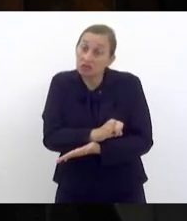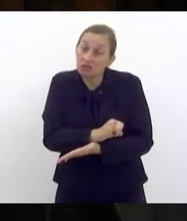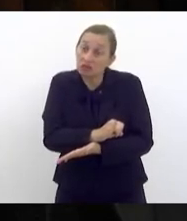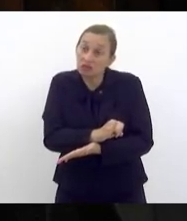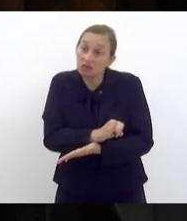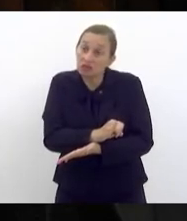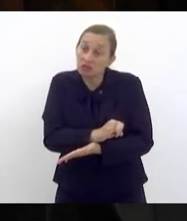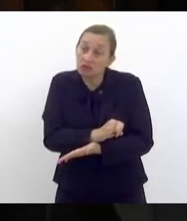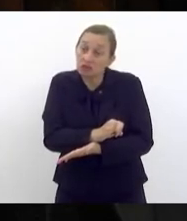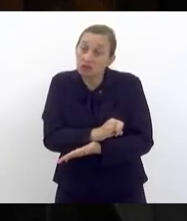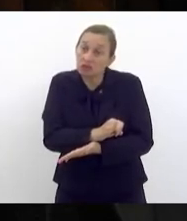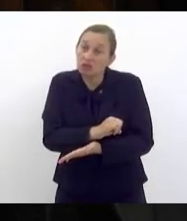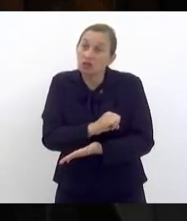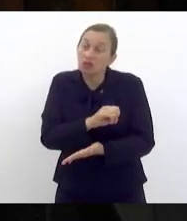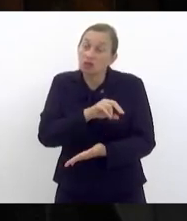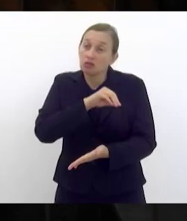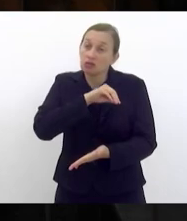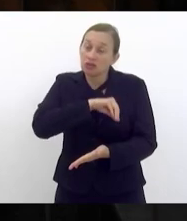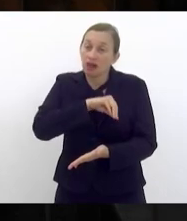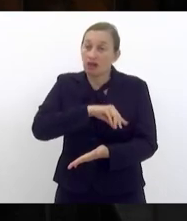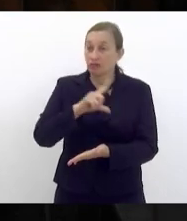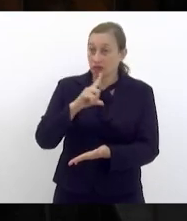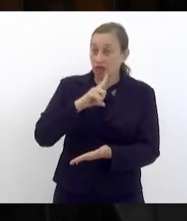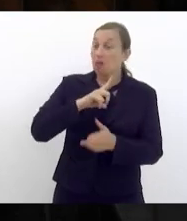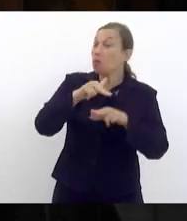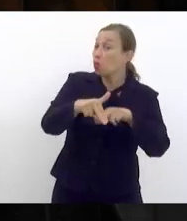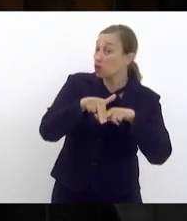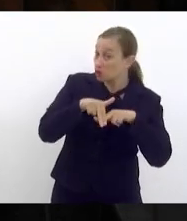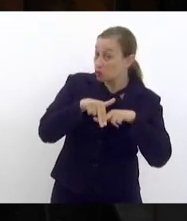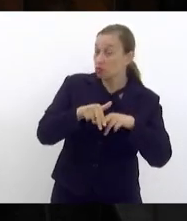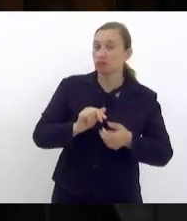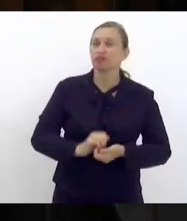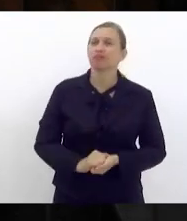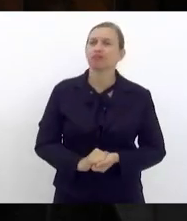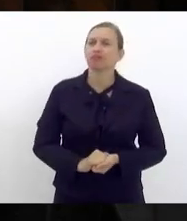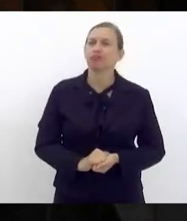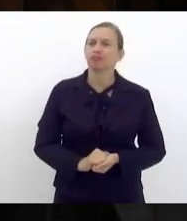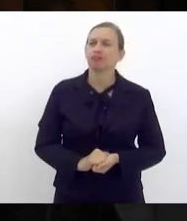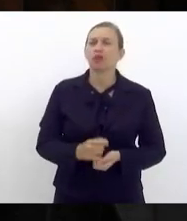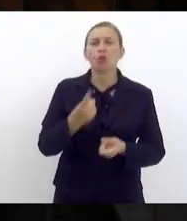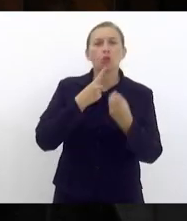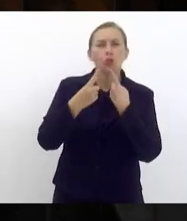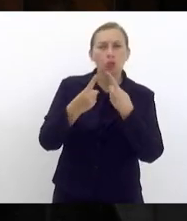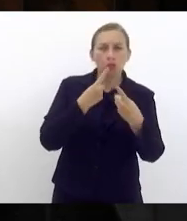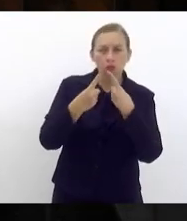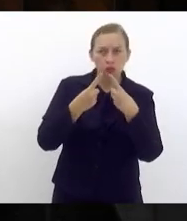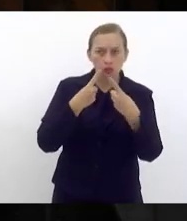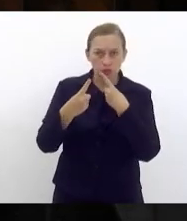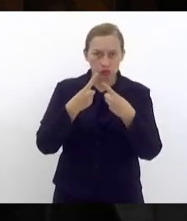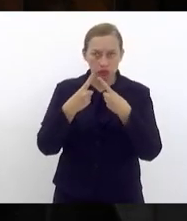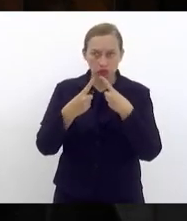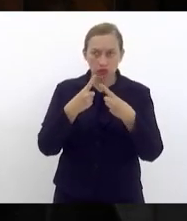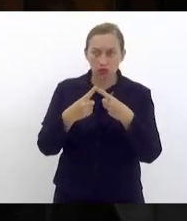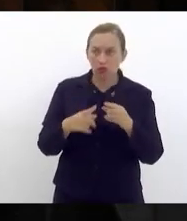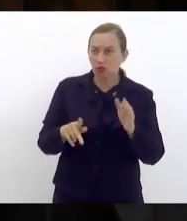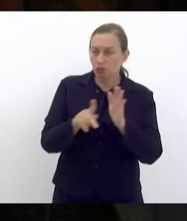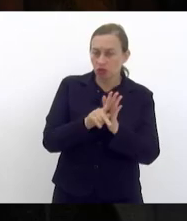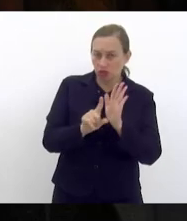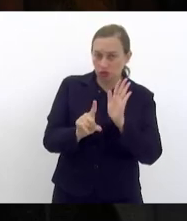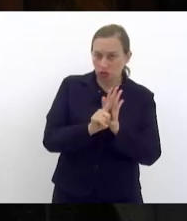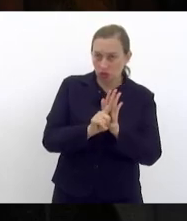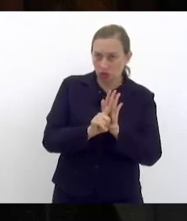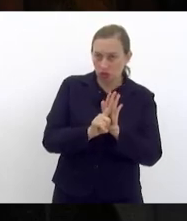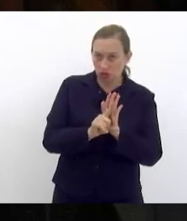também ocorram. Por isso, estamos discutindo o projeto de lei